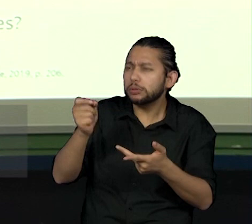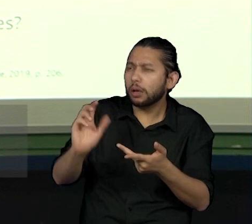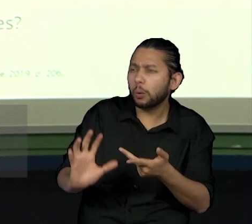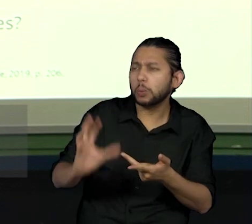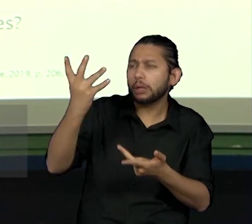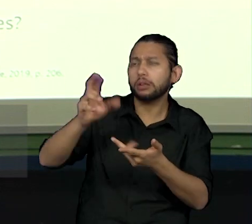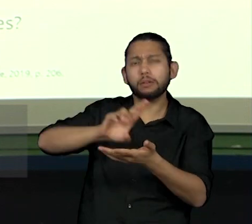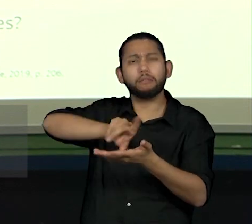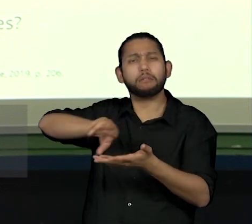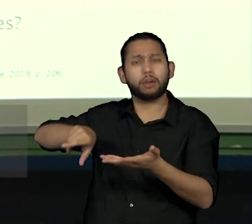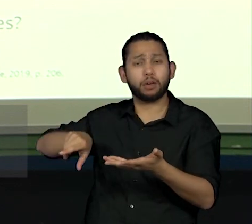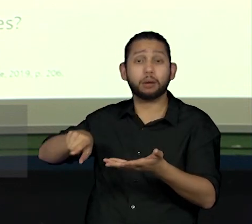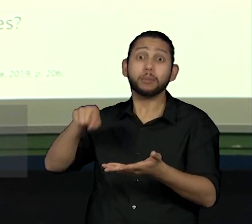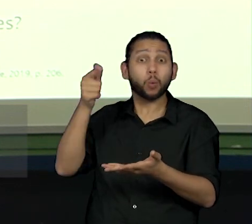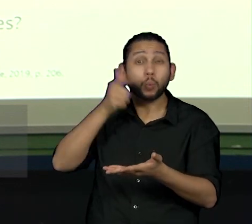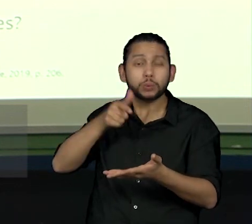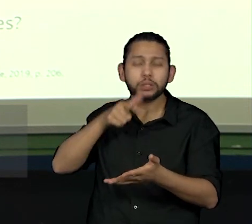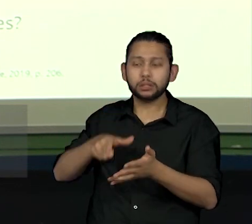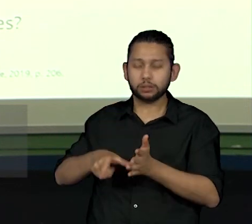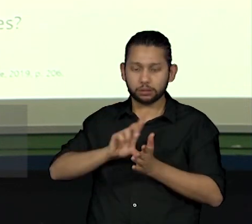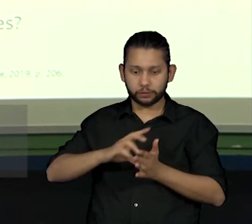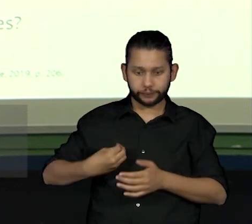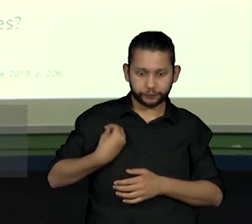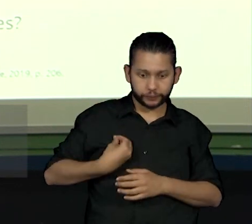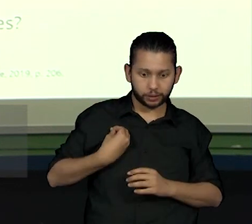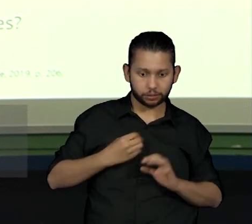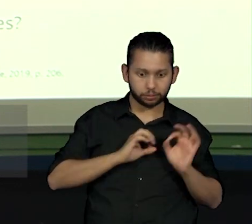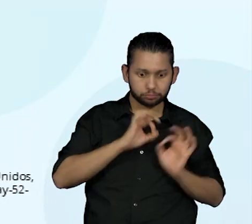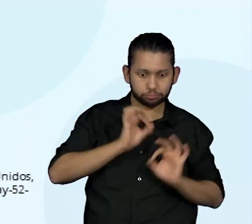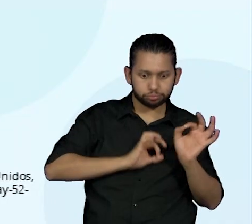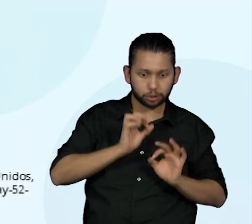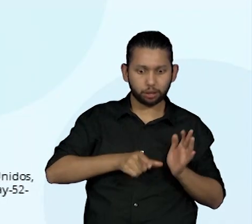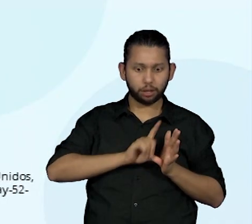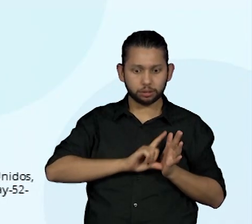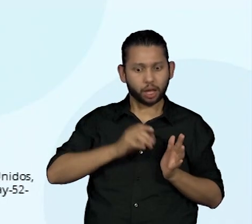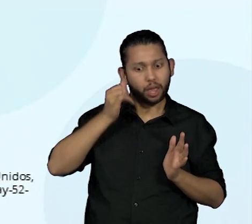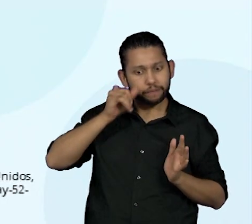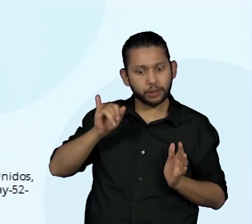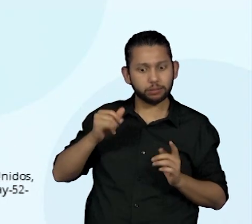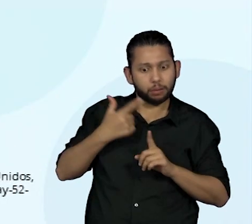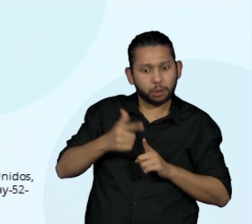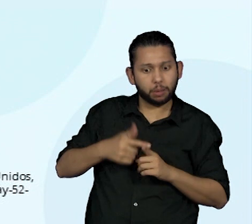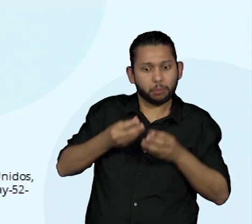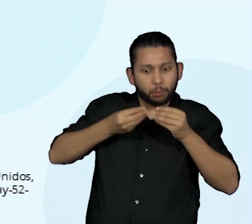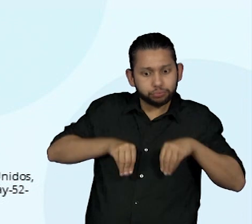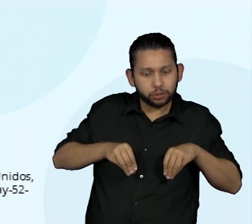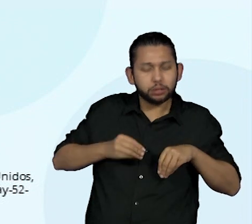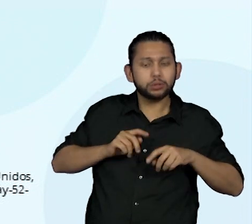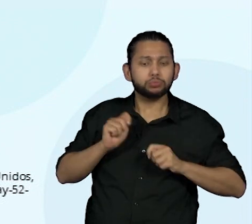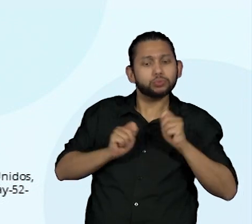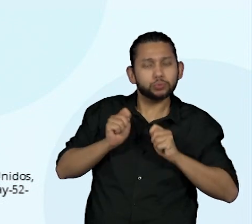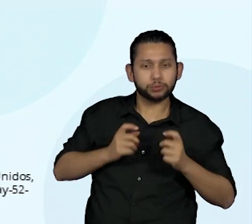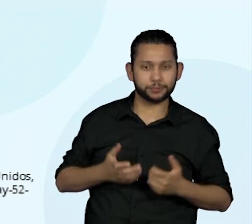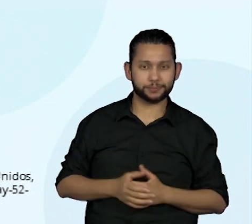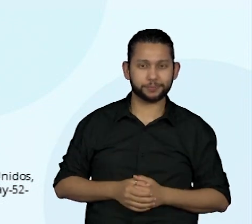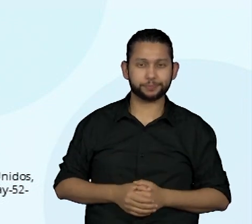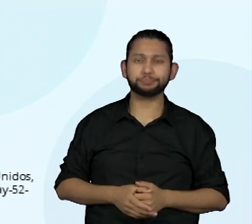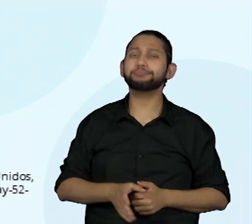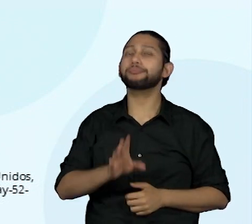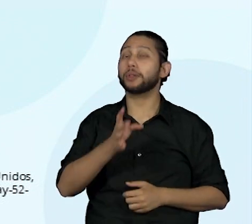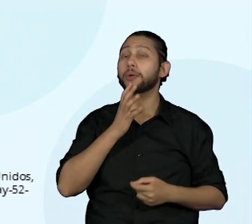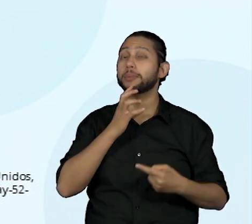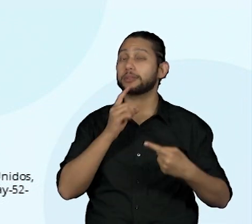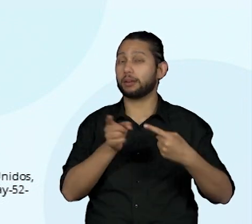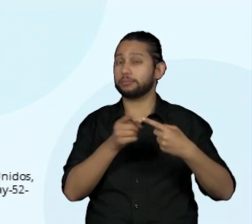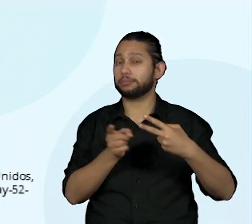tentar diminuir o impacto desses movimentos nas nossas vidas. Vamos começar lá a relembrar as esferas terrestres.